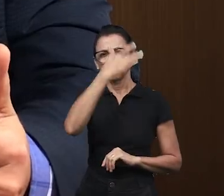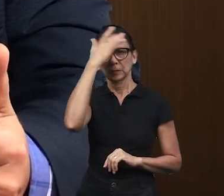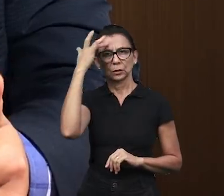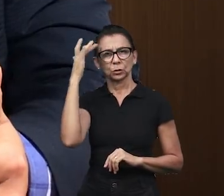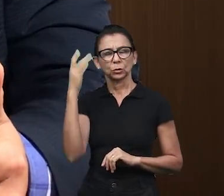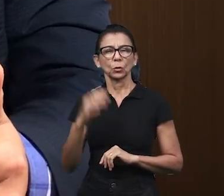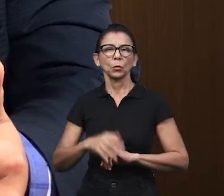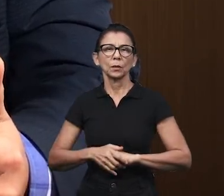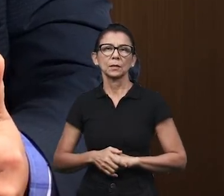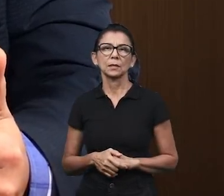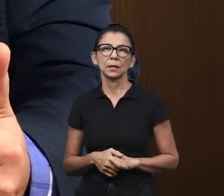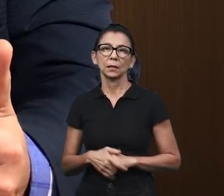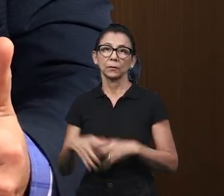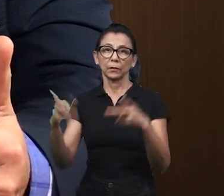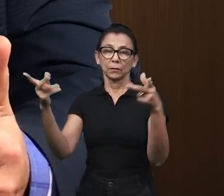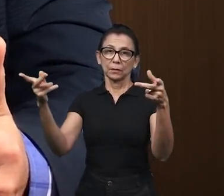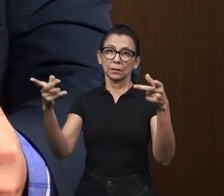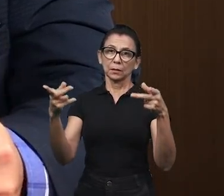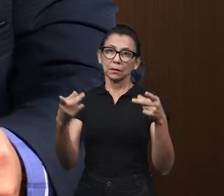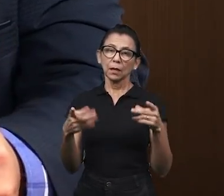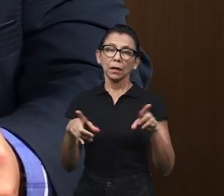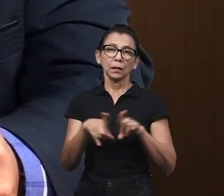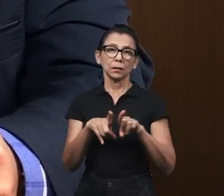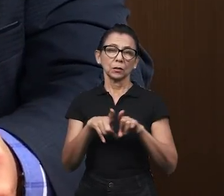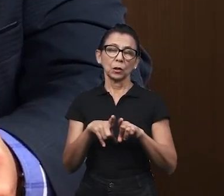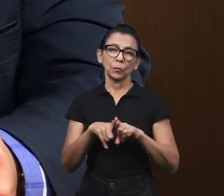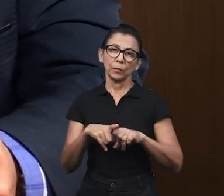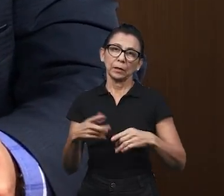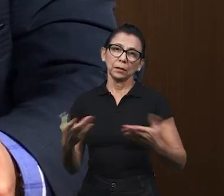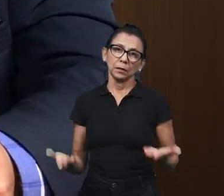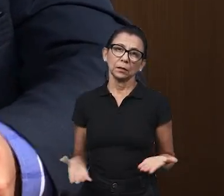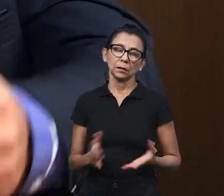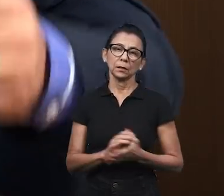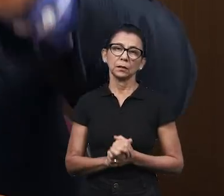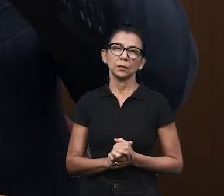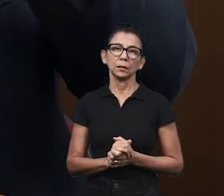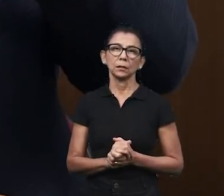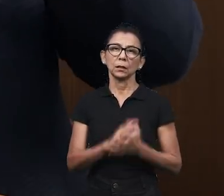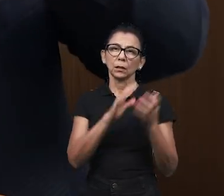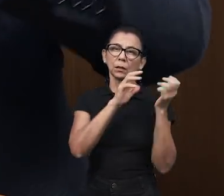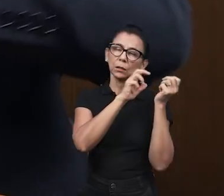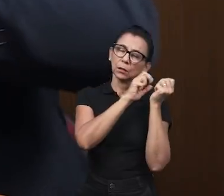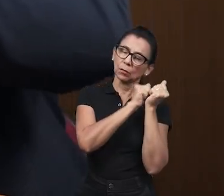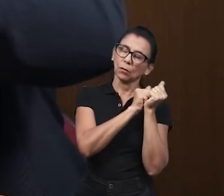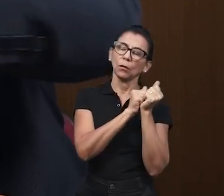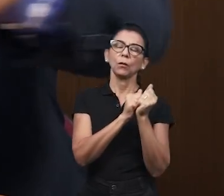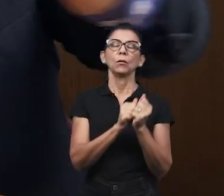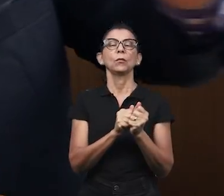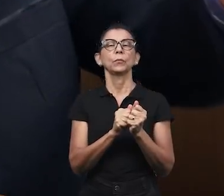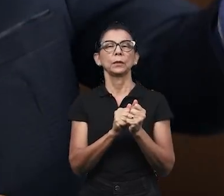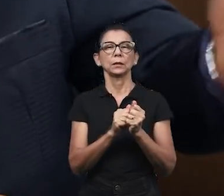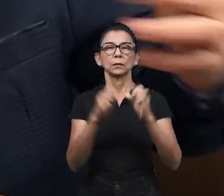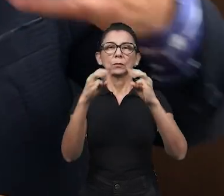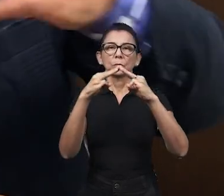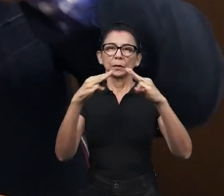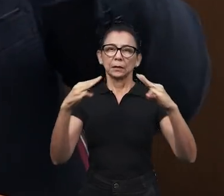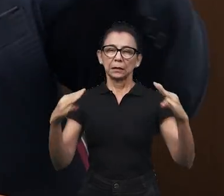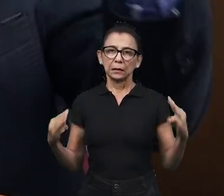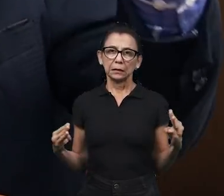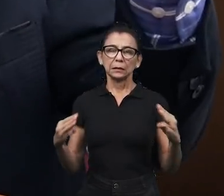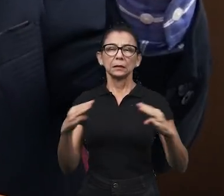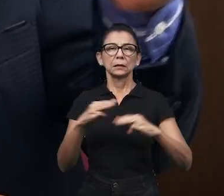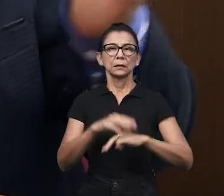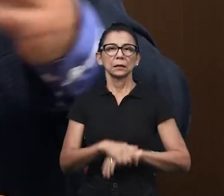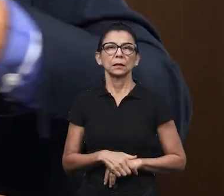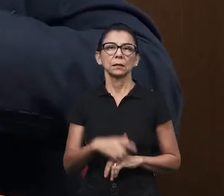alimentar, hospedar, né? As pessoas têm banho, tem, enfim, toda a infraestrutura, além,